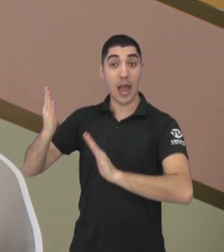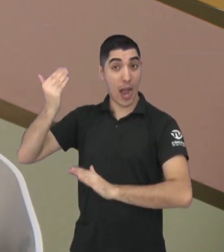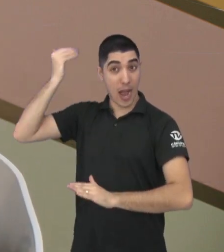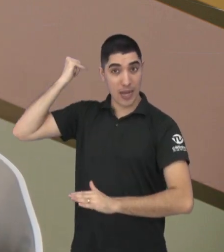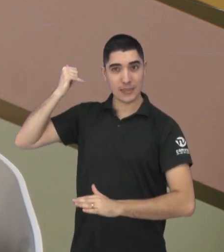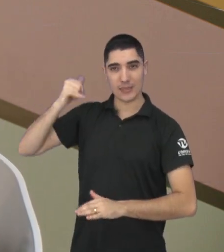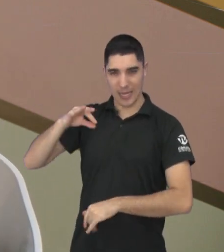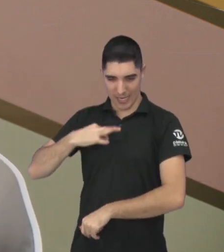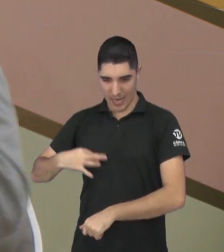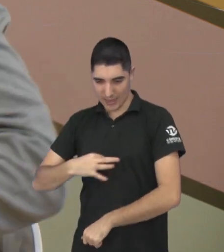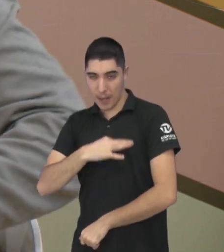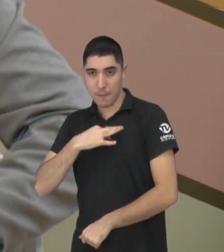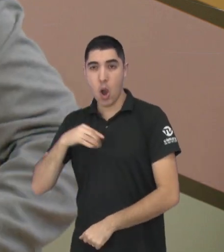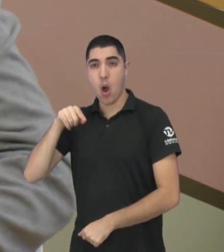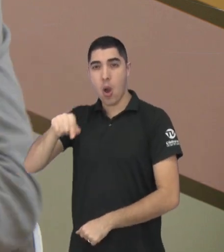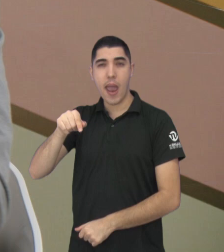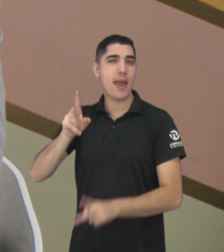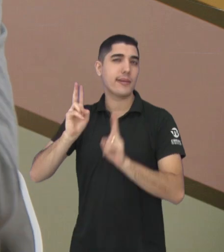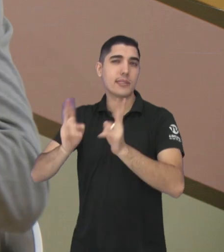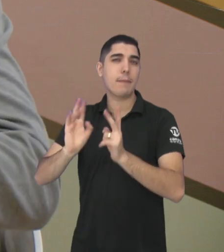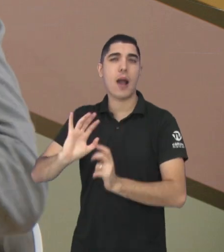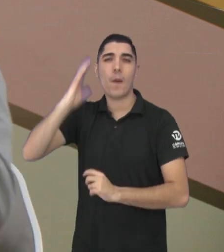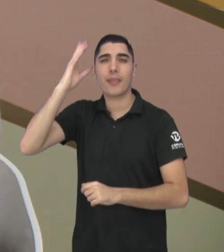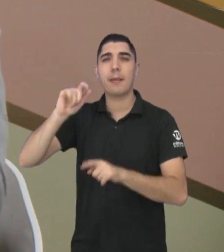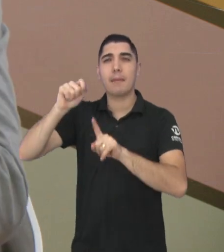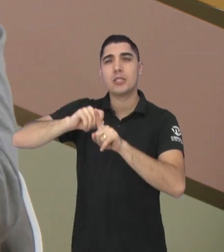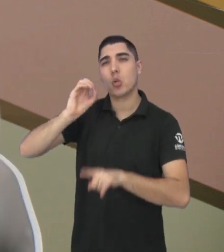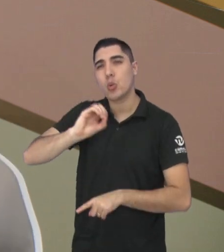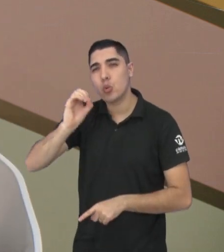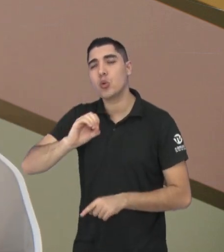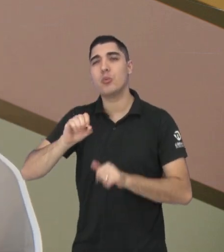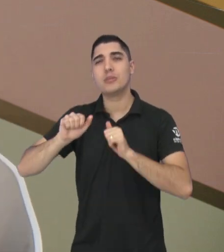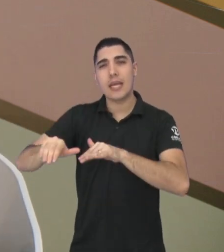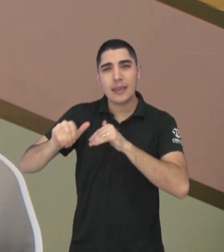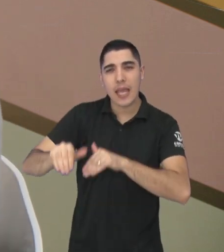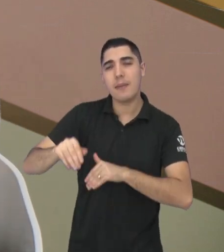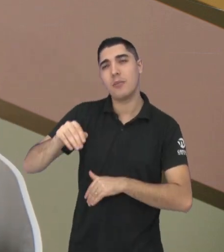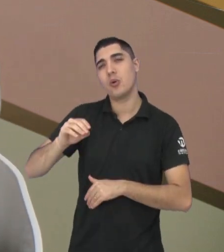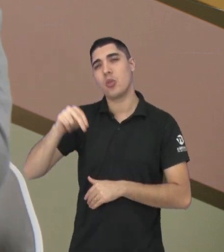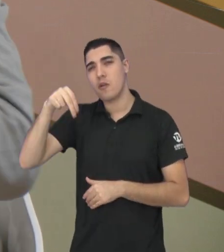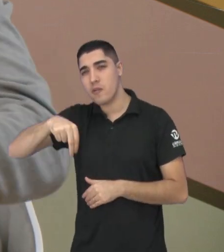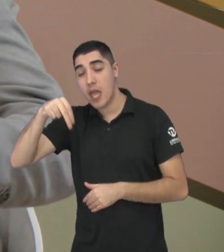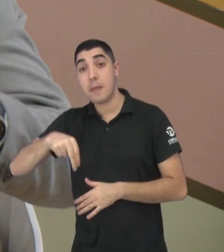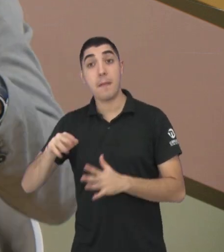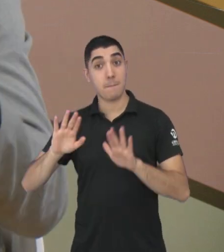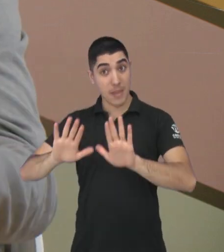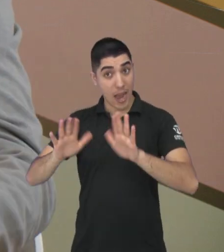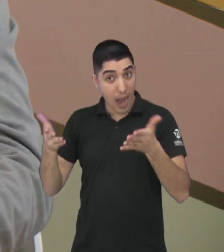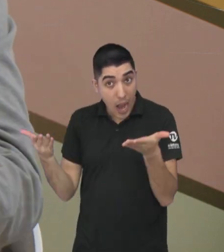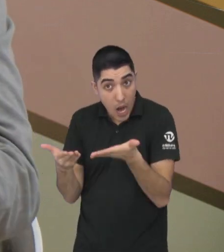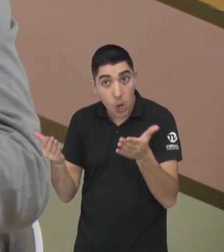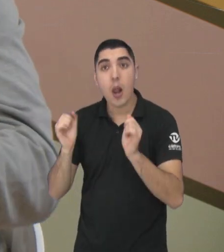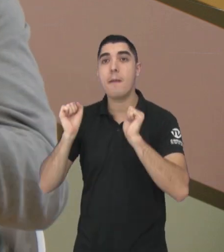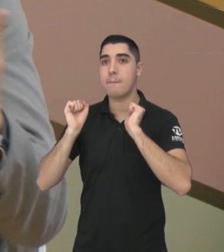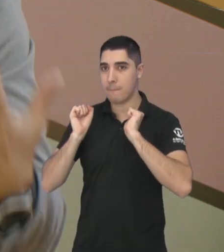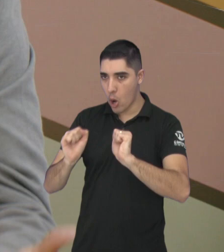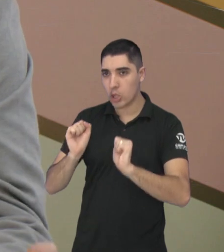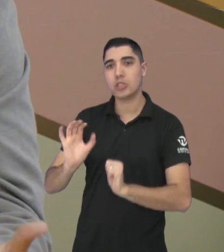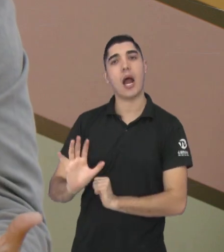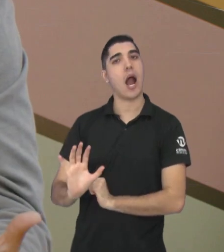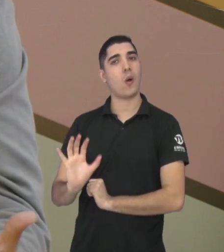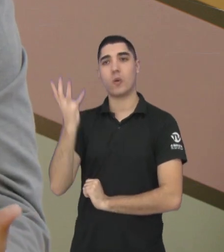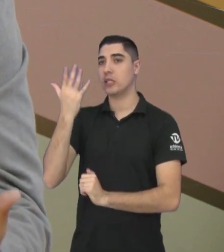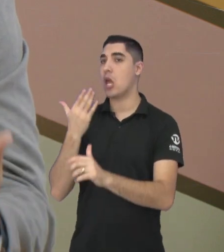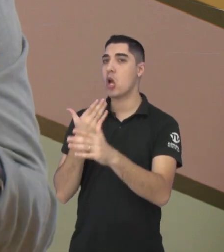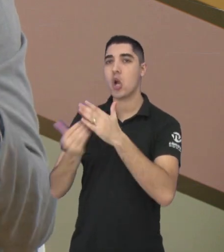aparecer. Catapora é mais uma doença de final de ano, setembro, outubro, novembro. Mas agora ela pode aparecer, como todas